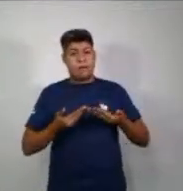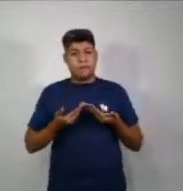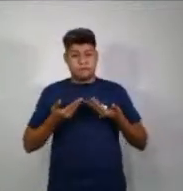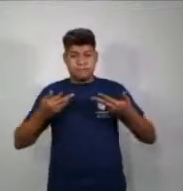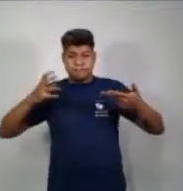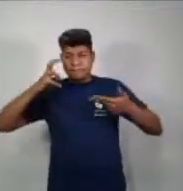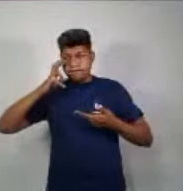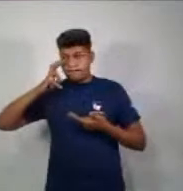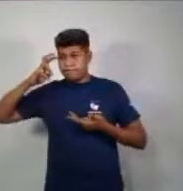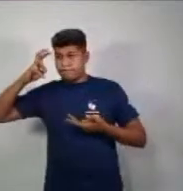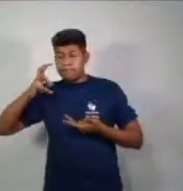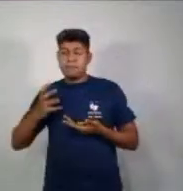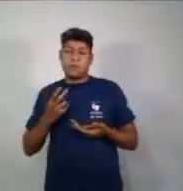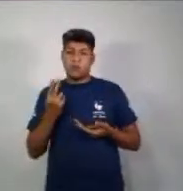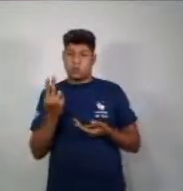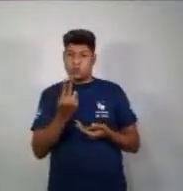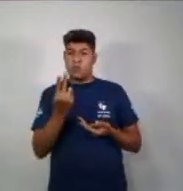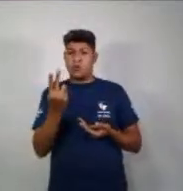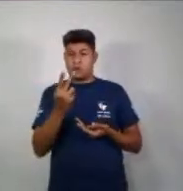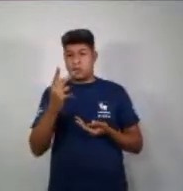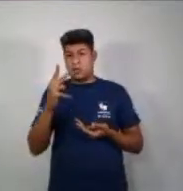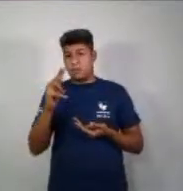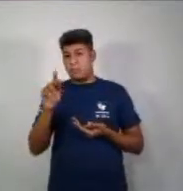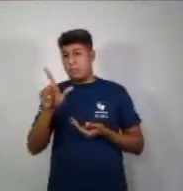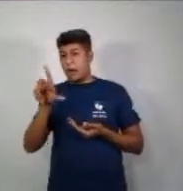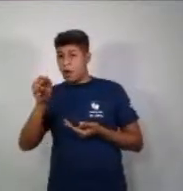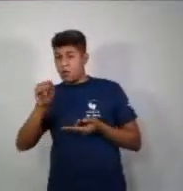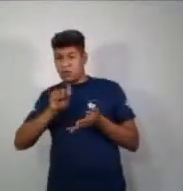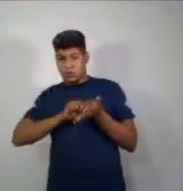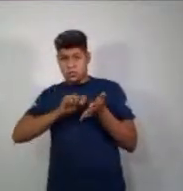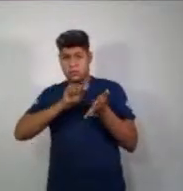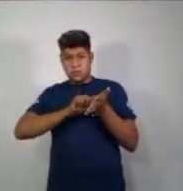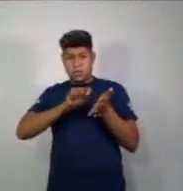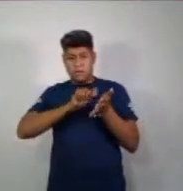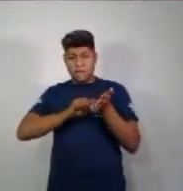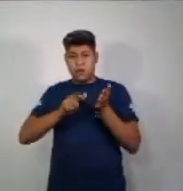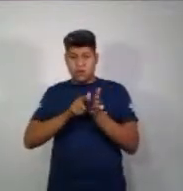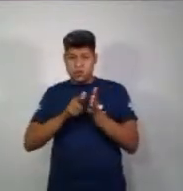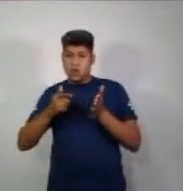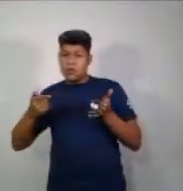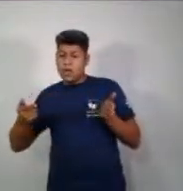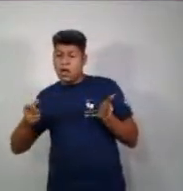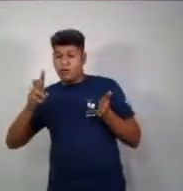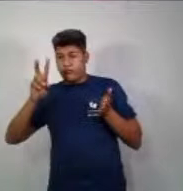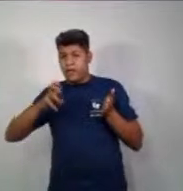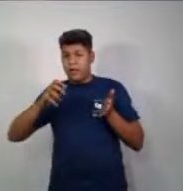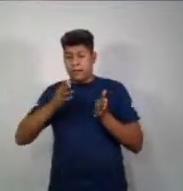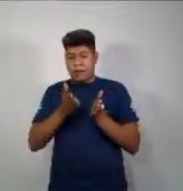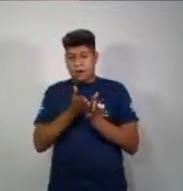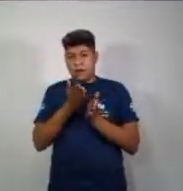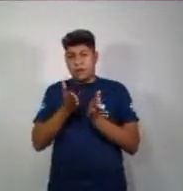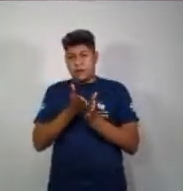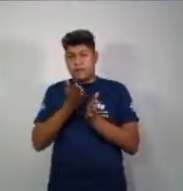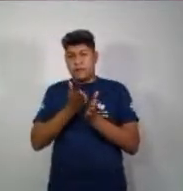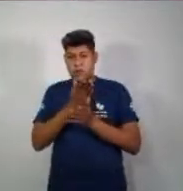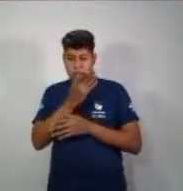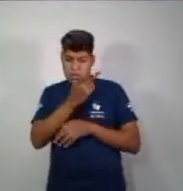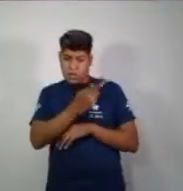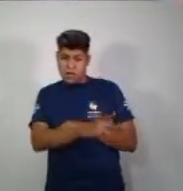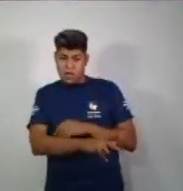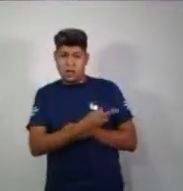entre os dois. Paulo começou a escrever muito nos jornais sobre os livros que foram saindo, né?